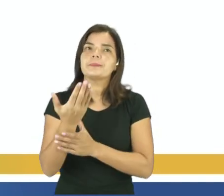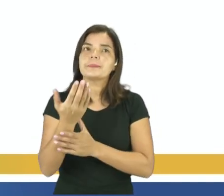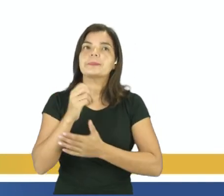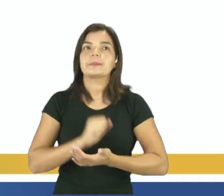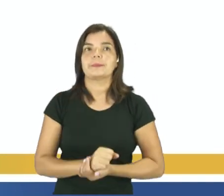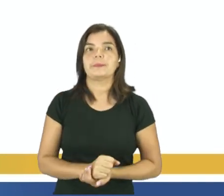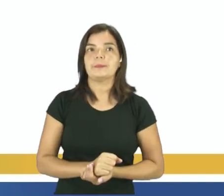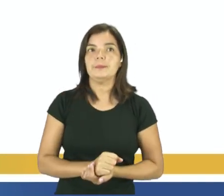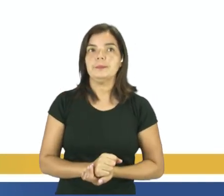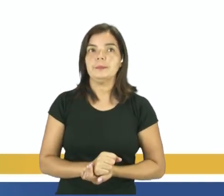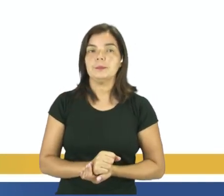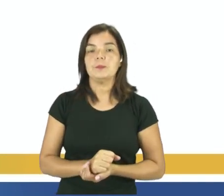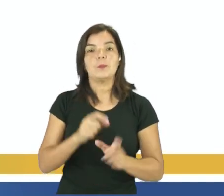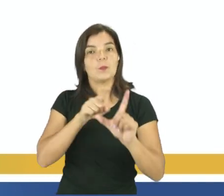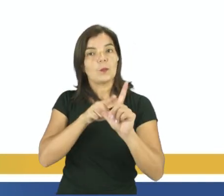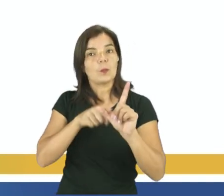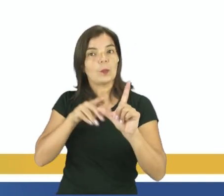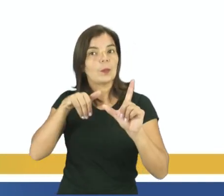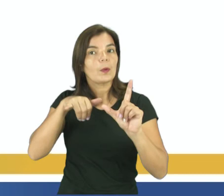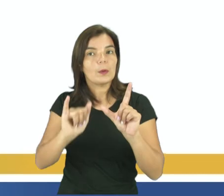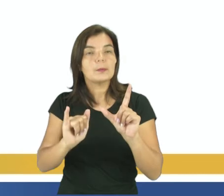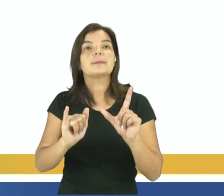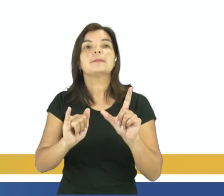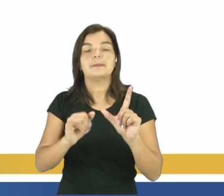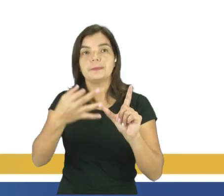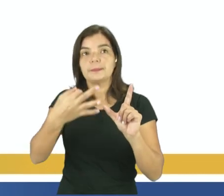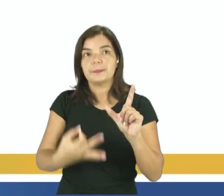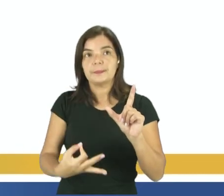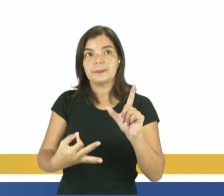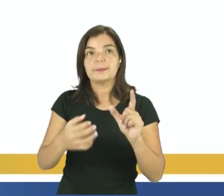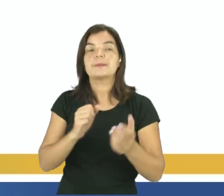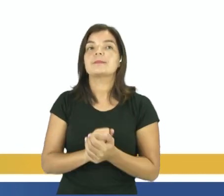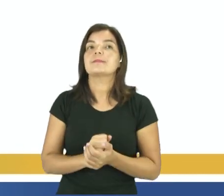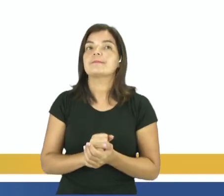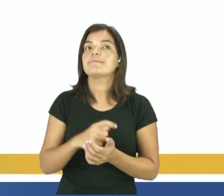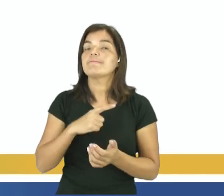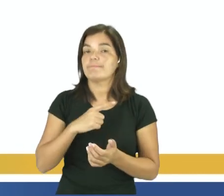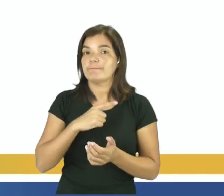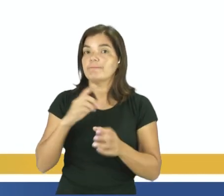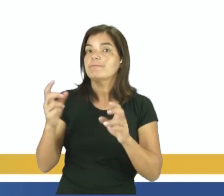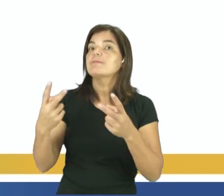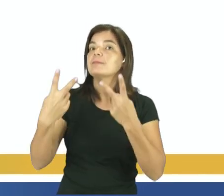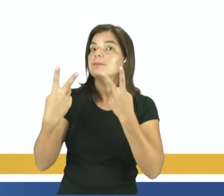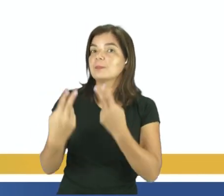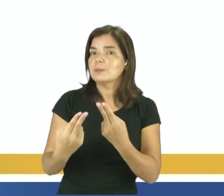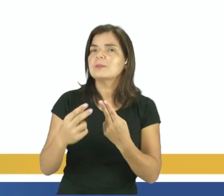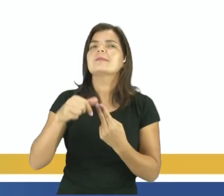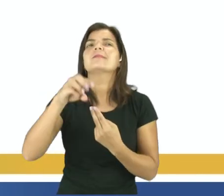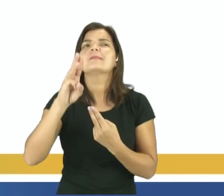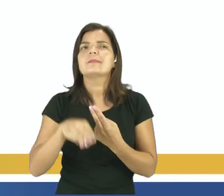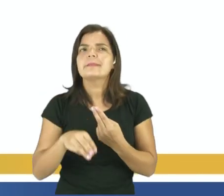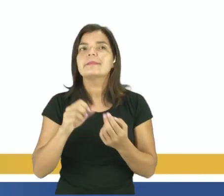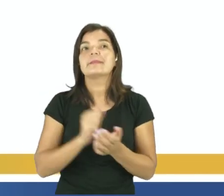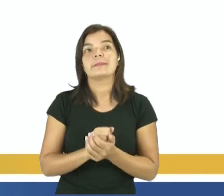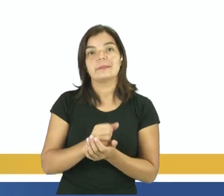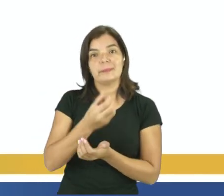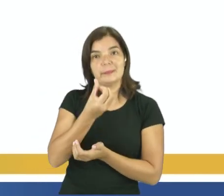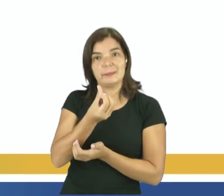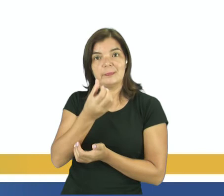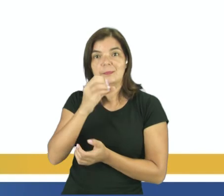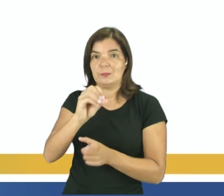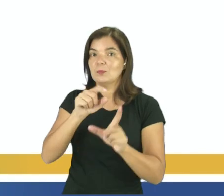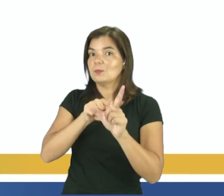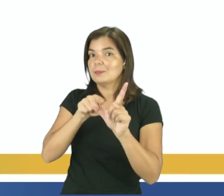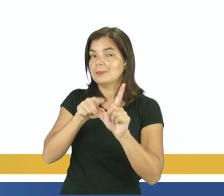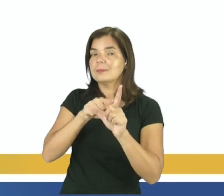ó? O ângulo Y, certo? Ele vai ser congruente a quem? Ele vai ser congruente a este